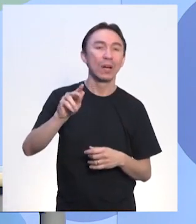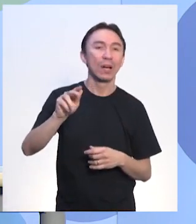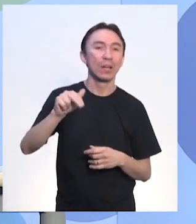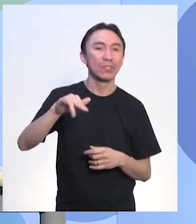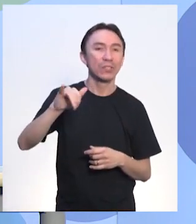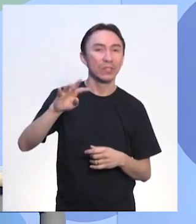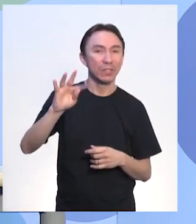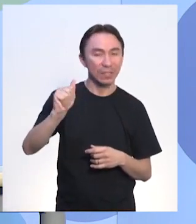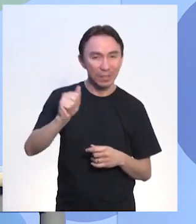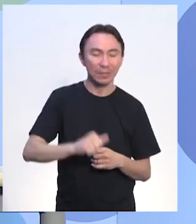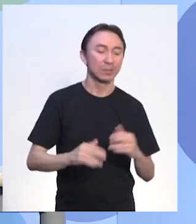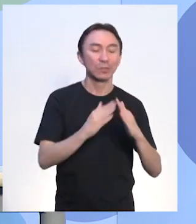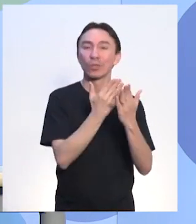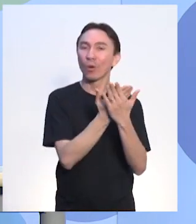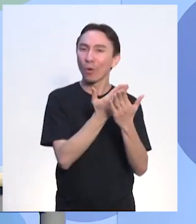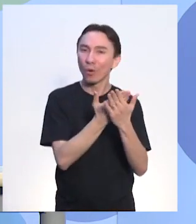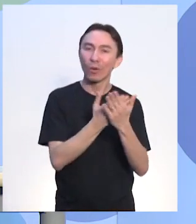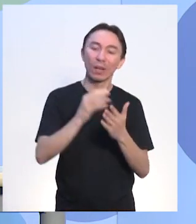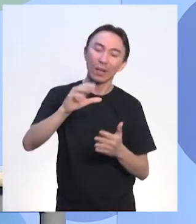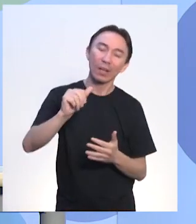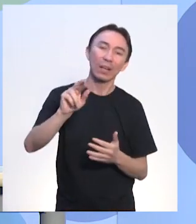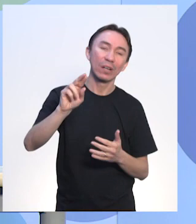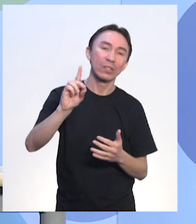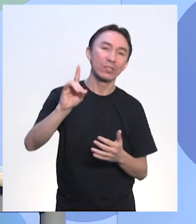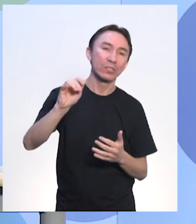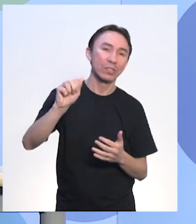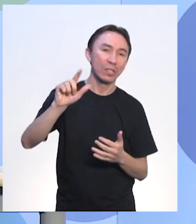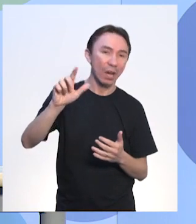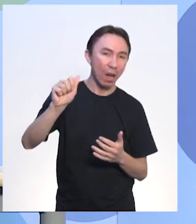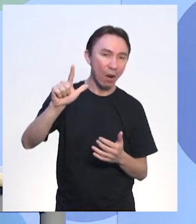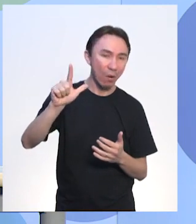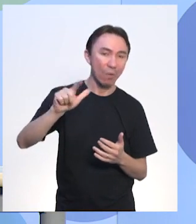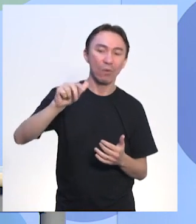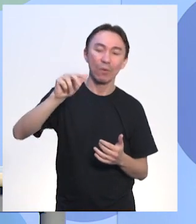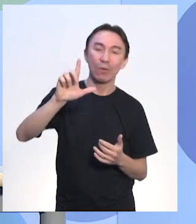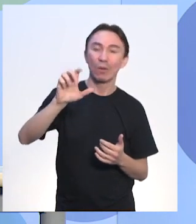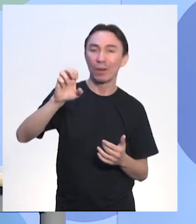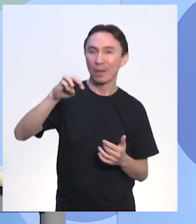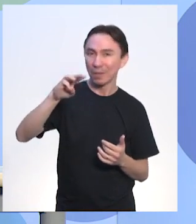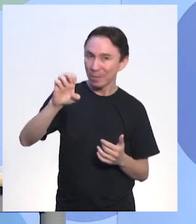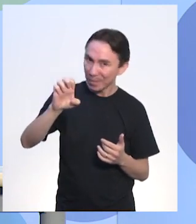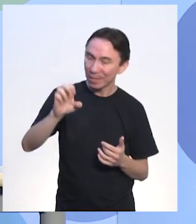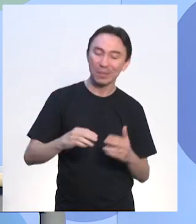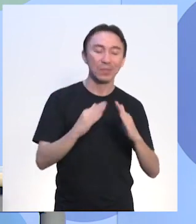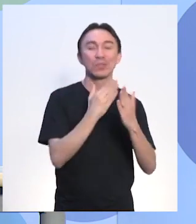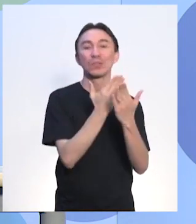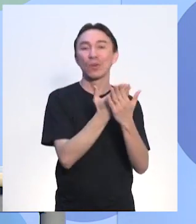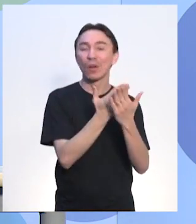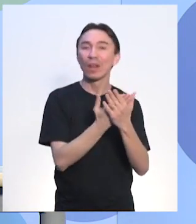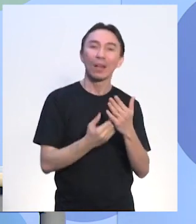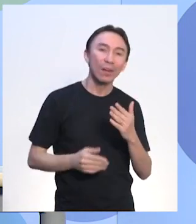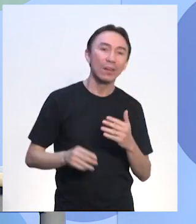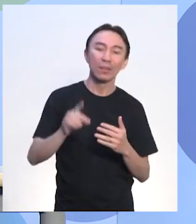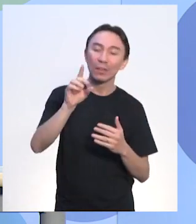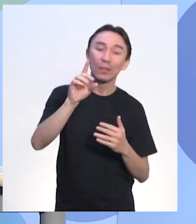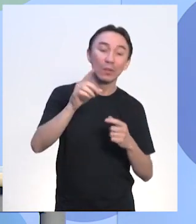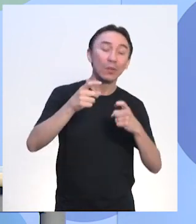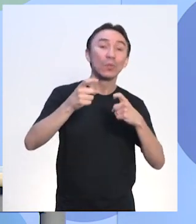Escola Cardeal Leme, Escola Alberto Andalo, Escola Fadlo Haidar, Escola